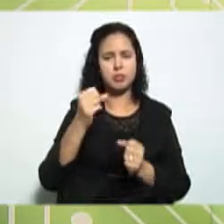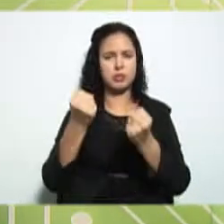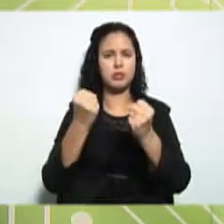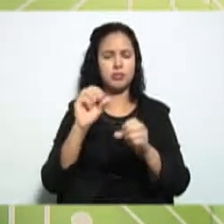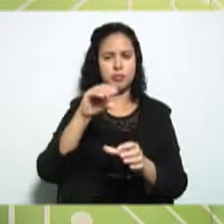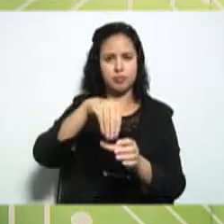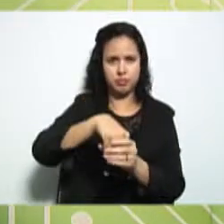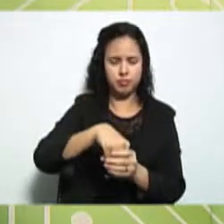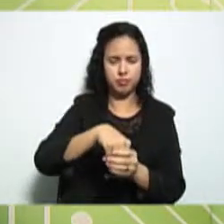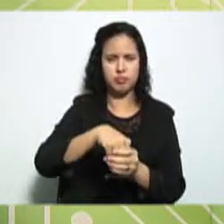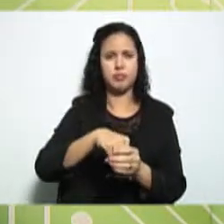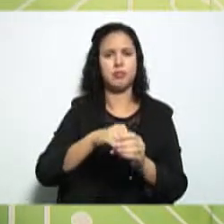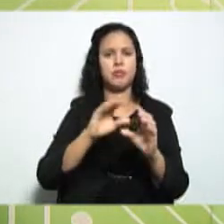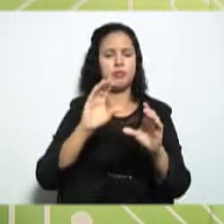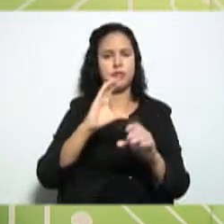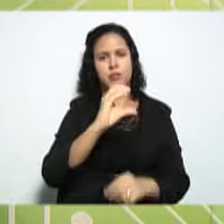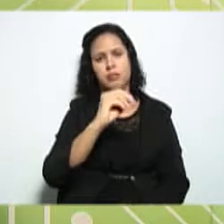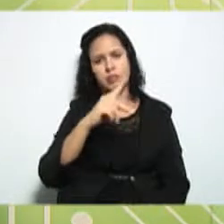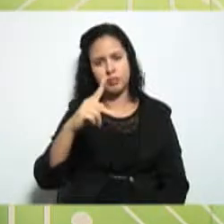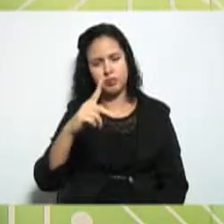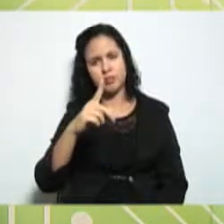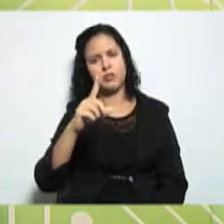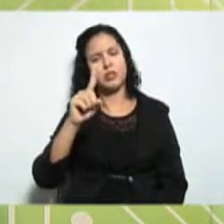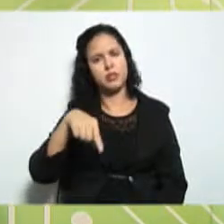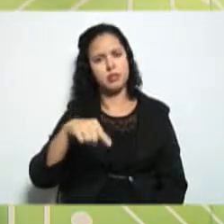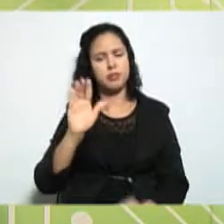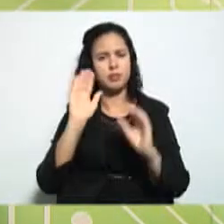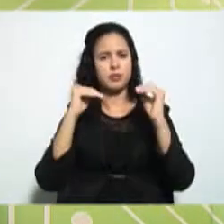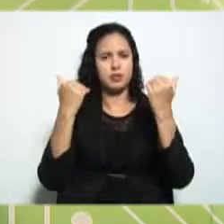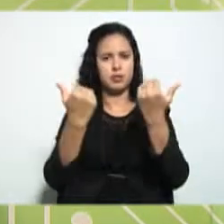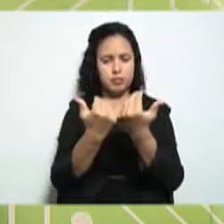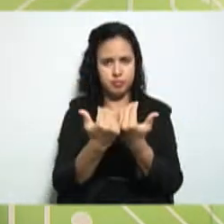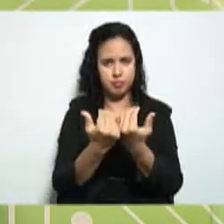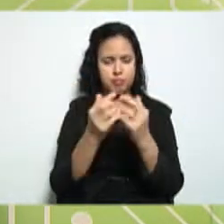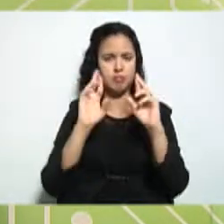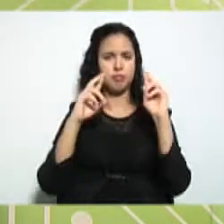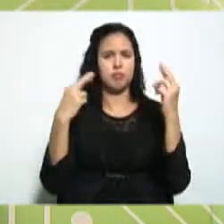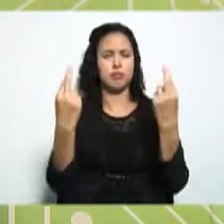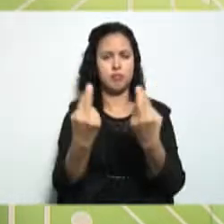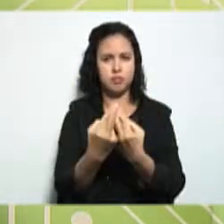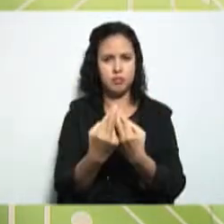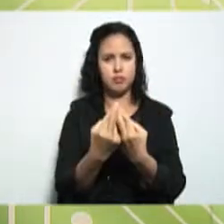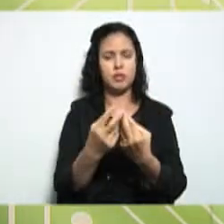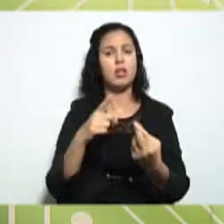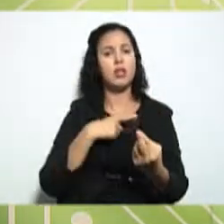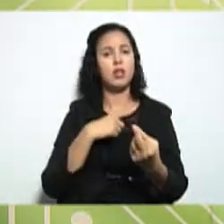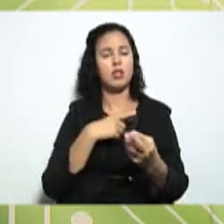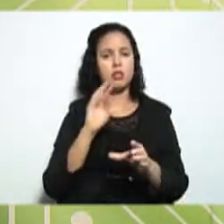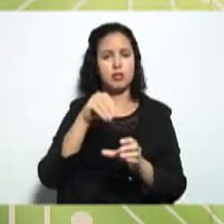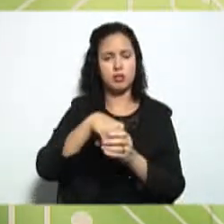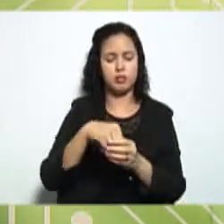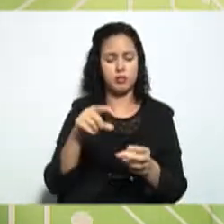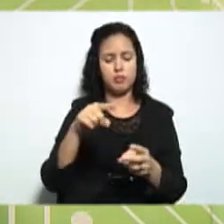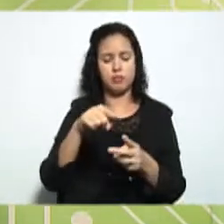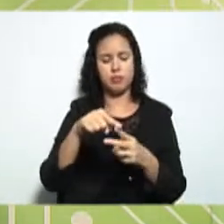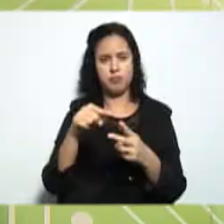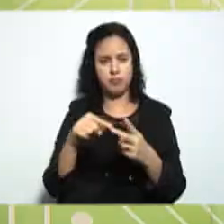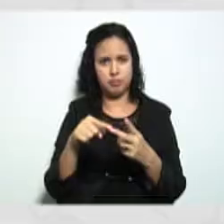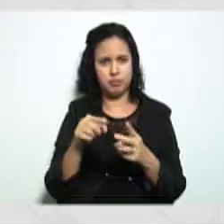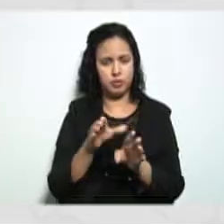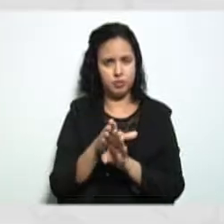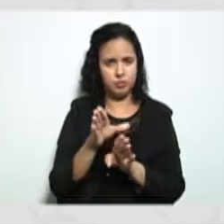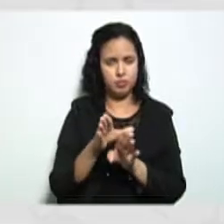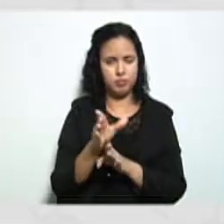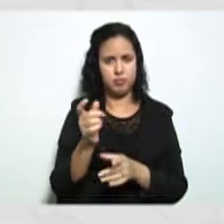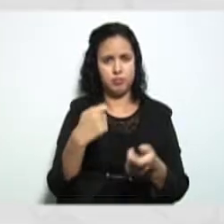uma cooperativa a assembleia e temos também na sua organização dois conselhos, o conselho fiscal e o administrativo. Vamos vendo